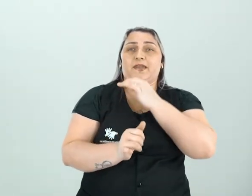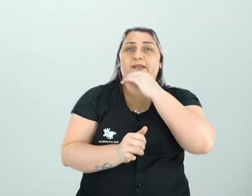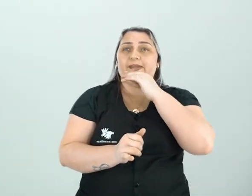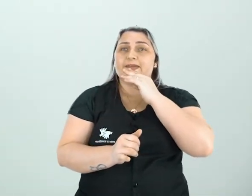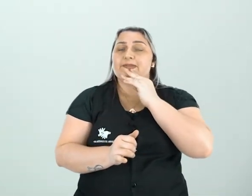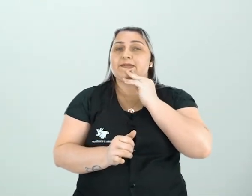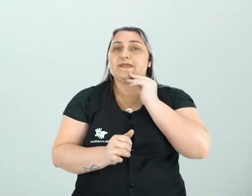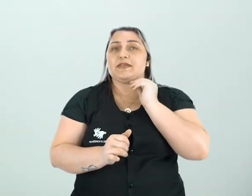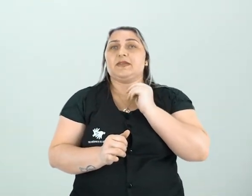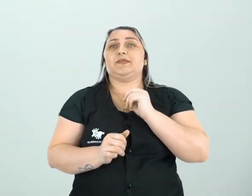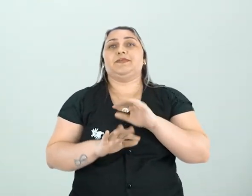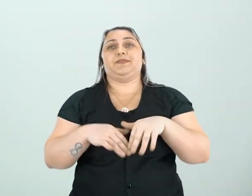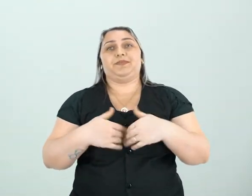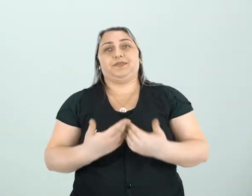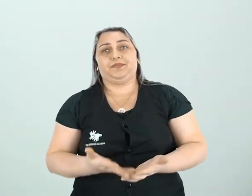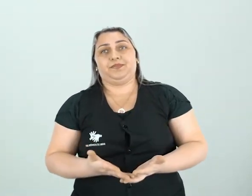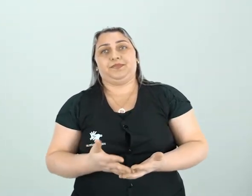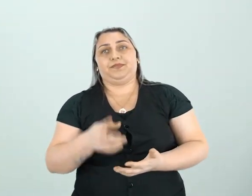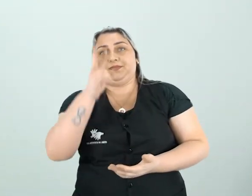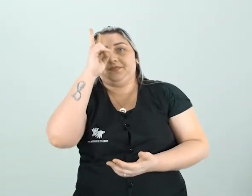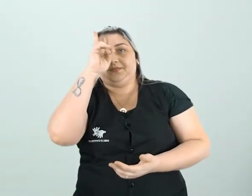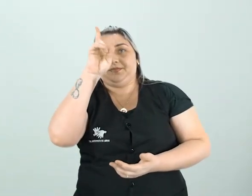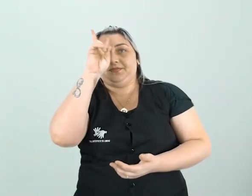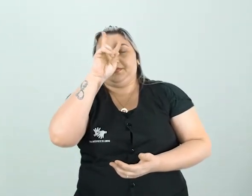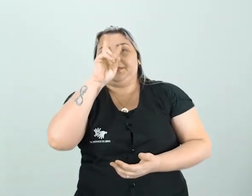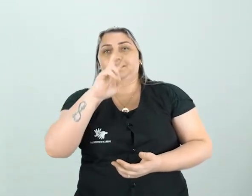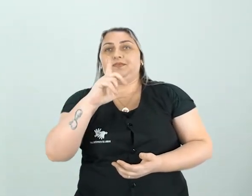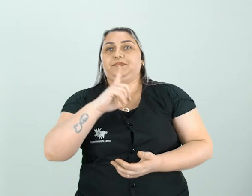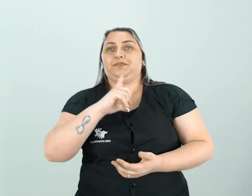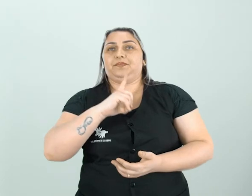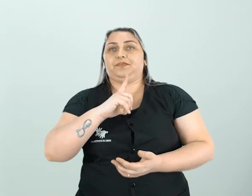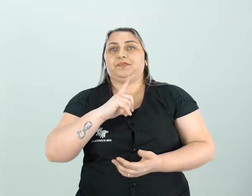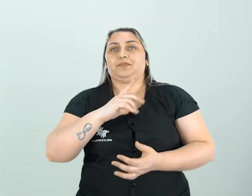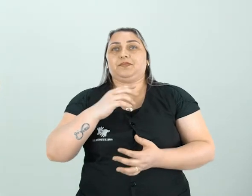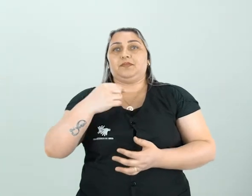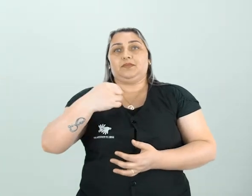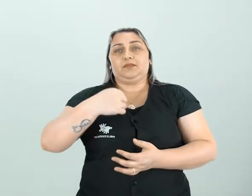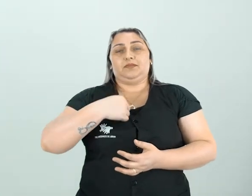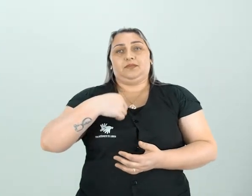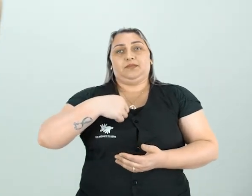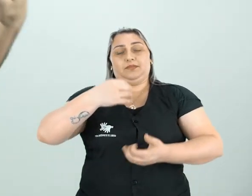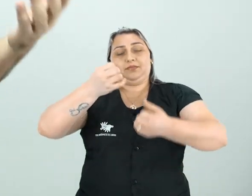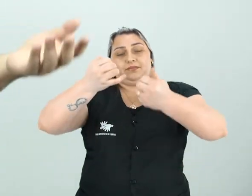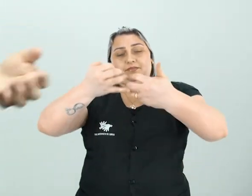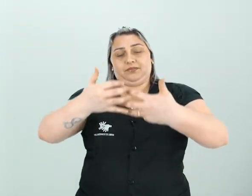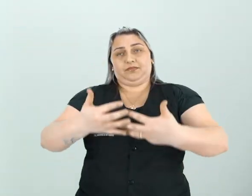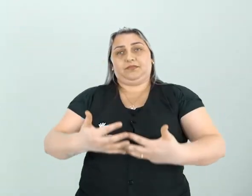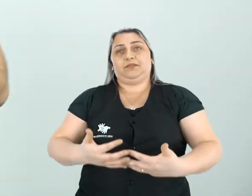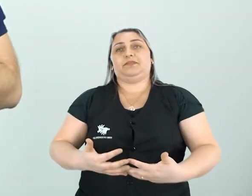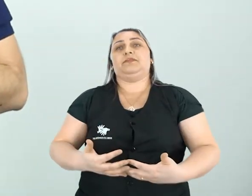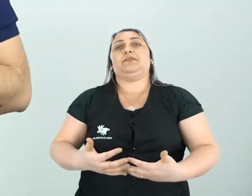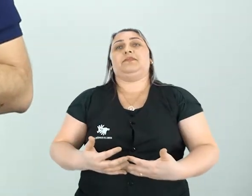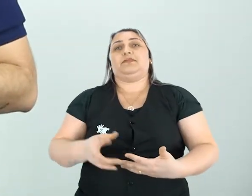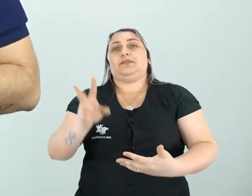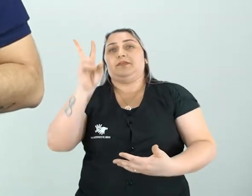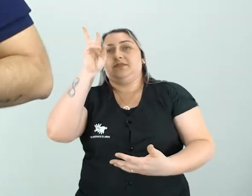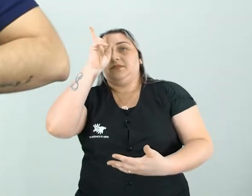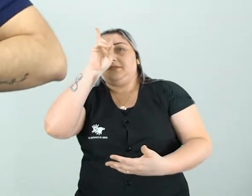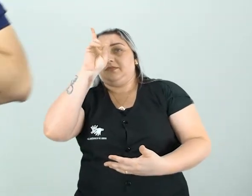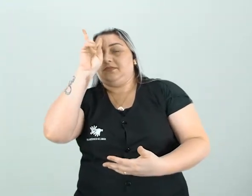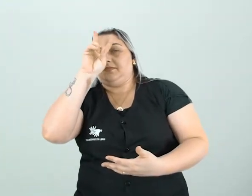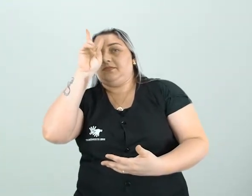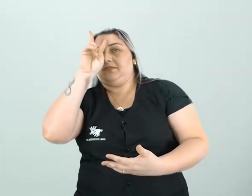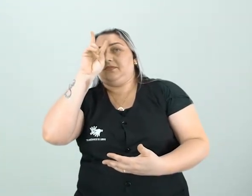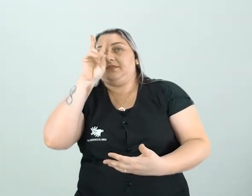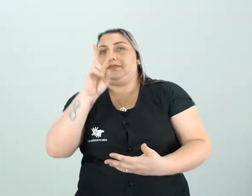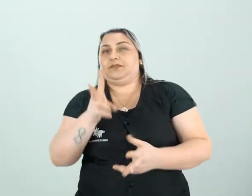águia eram as narradoras da história. Tinha eu, como narrador, contando a história delas. e você